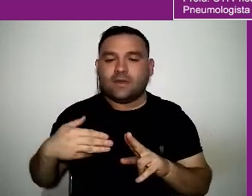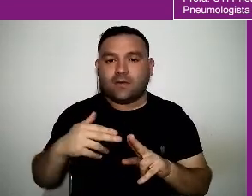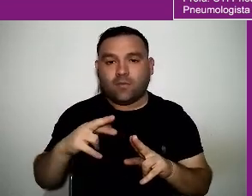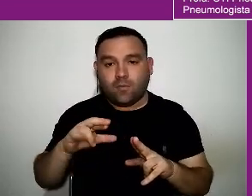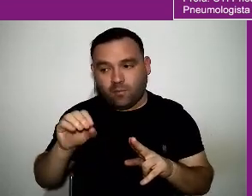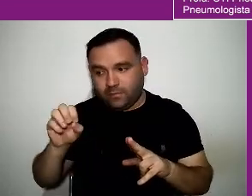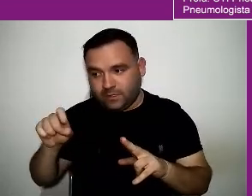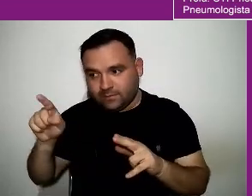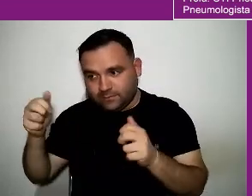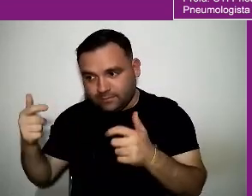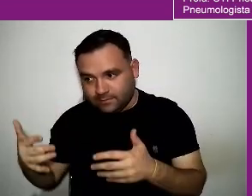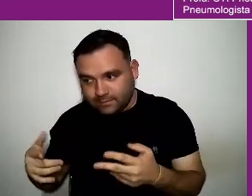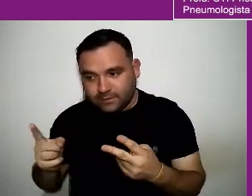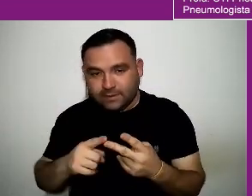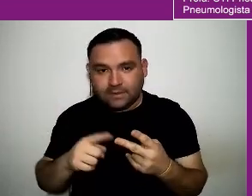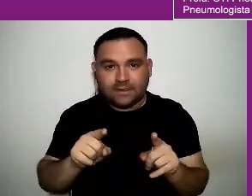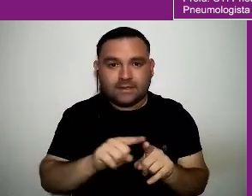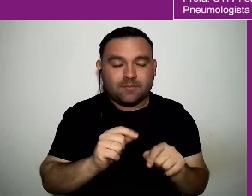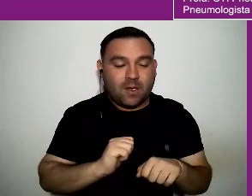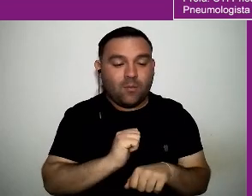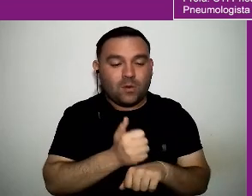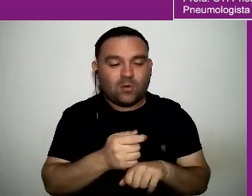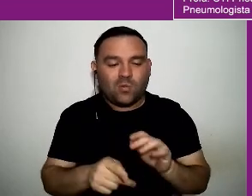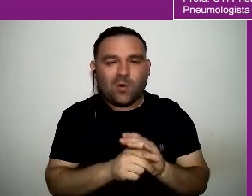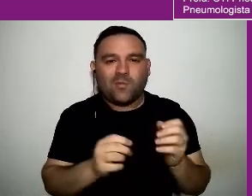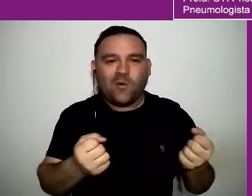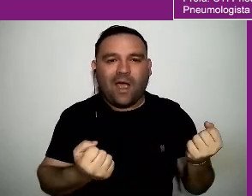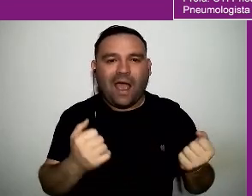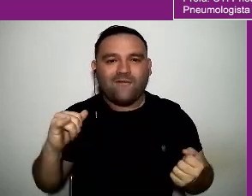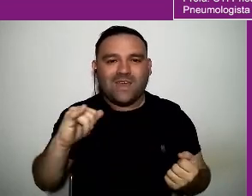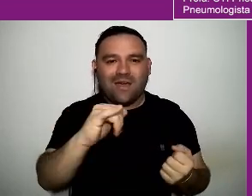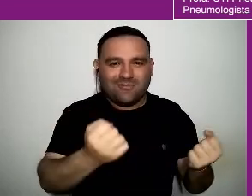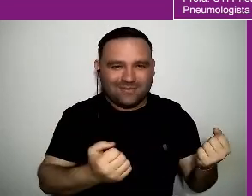em relação ao piloto do avião,